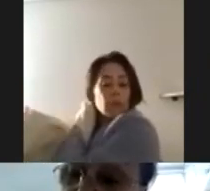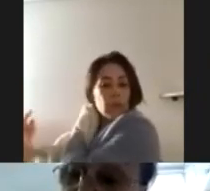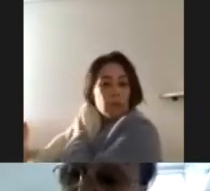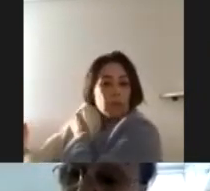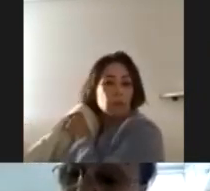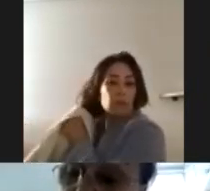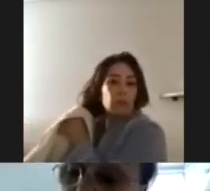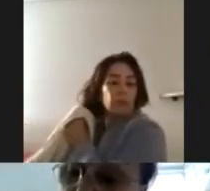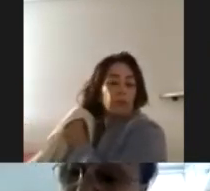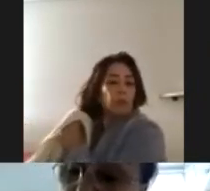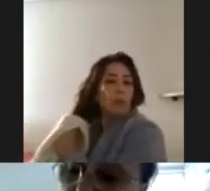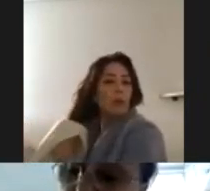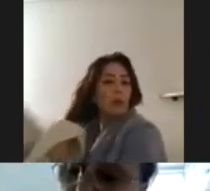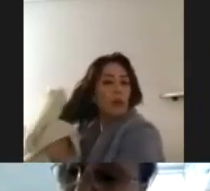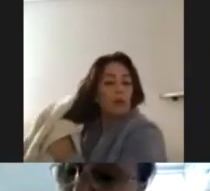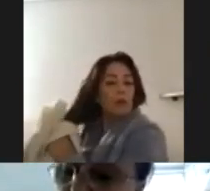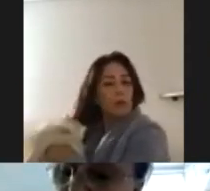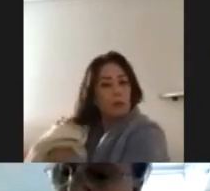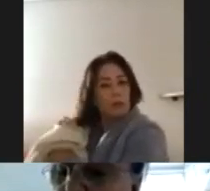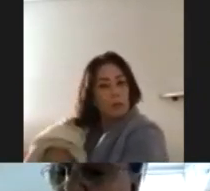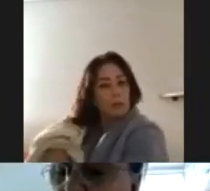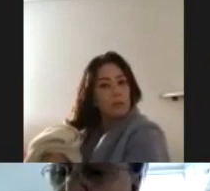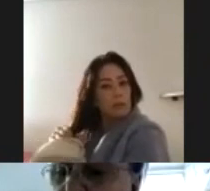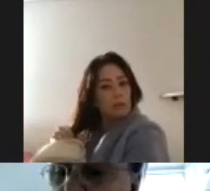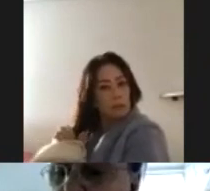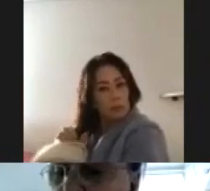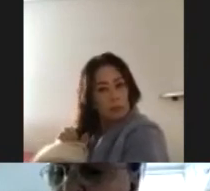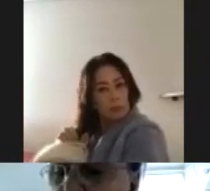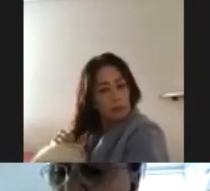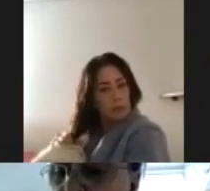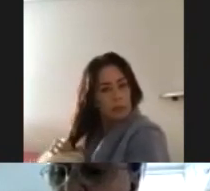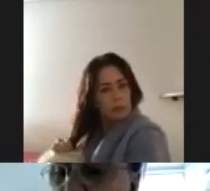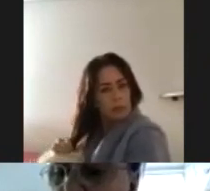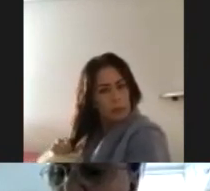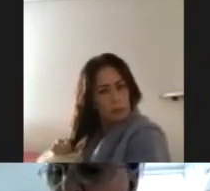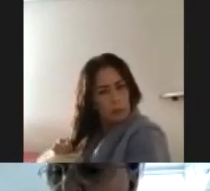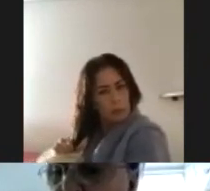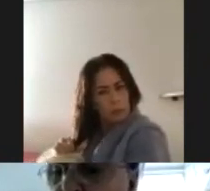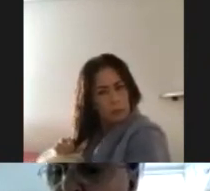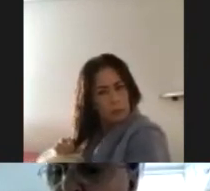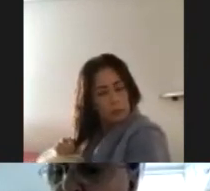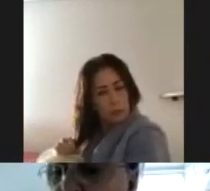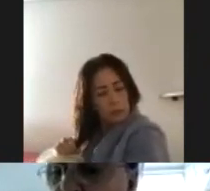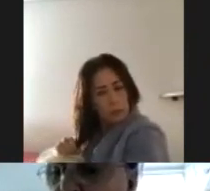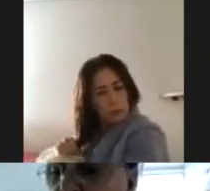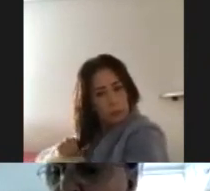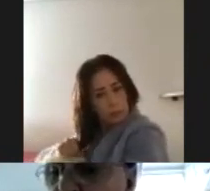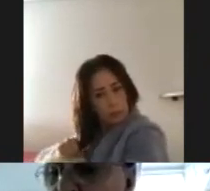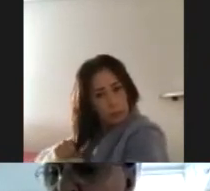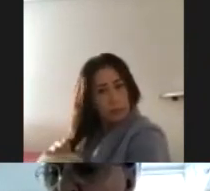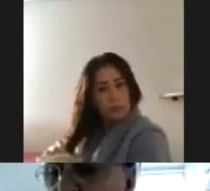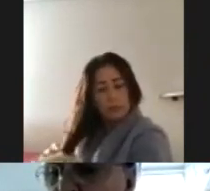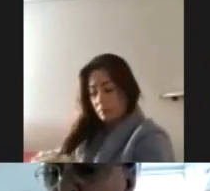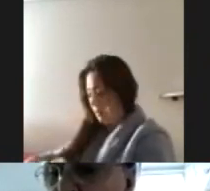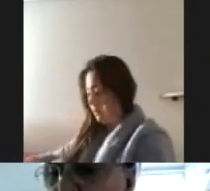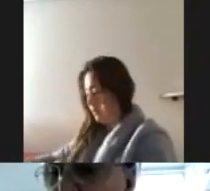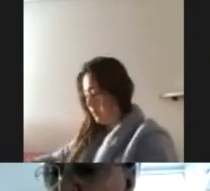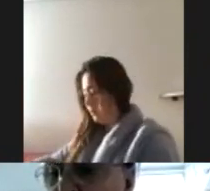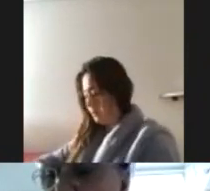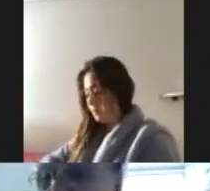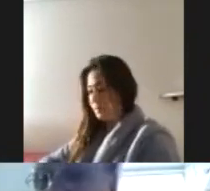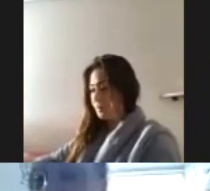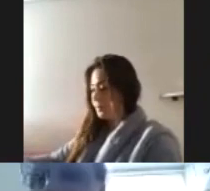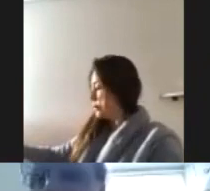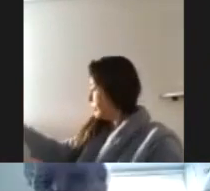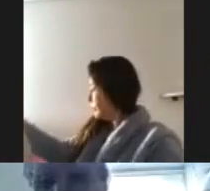e o nosso tema de hoje é low carb, faça e venda. Não significa que você vai precisar vender, né? Mas de